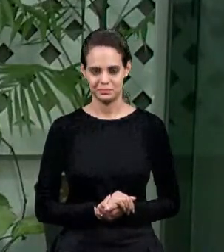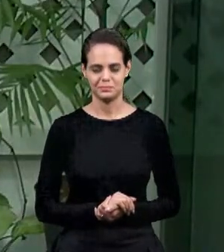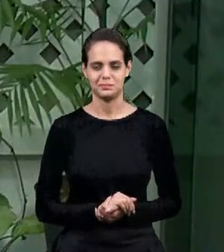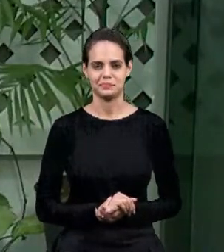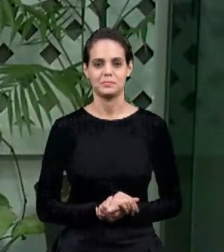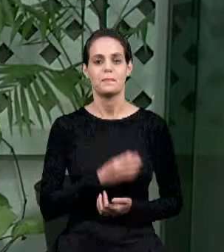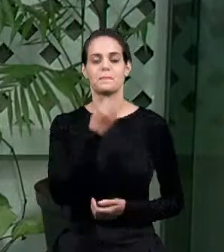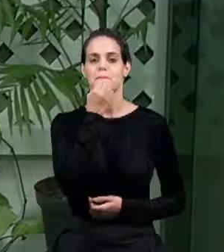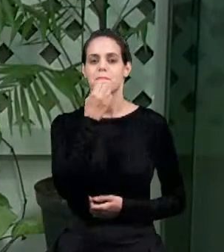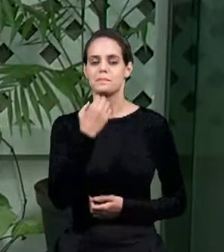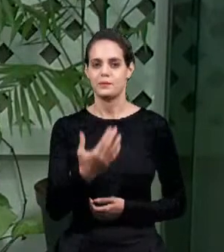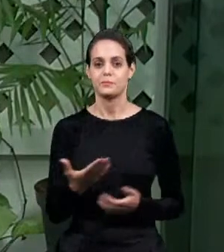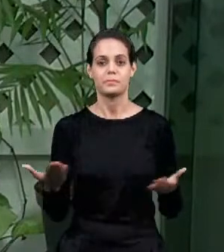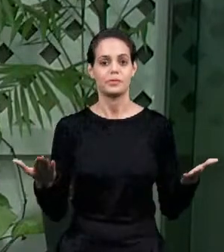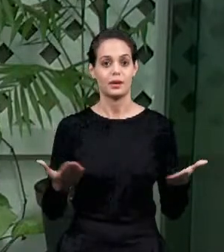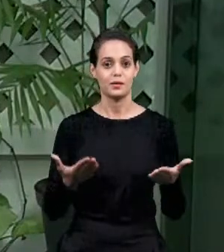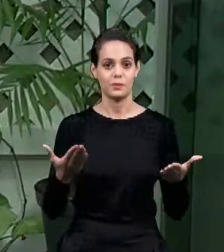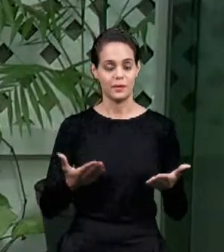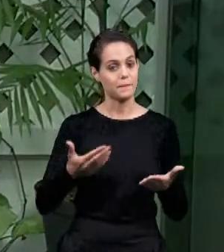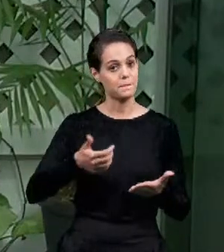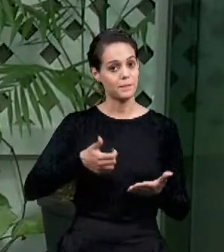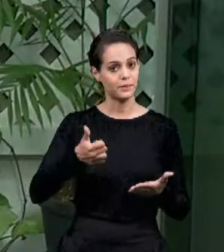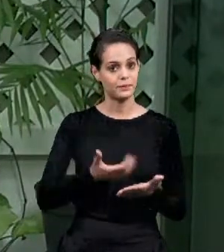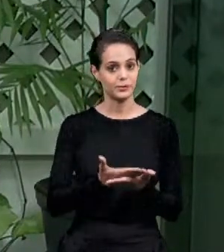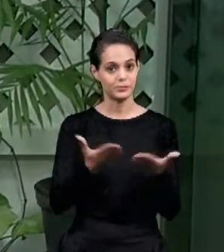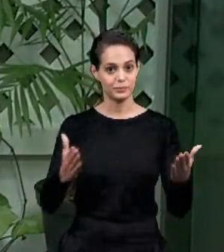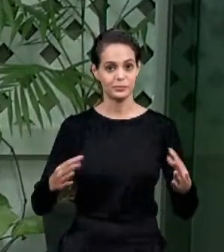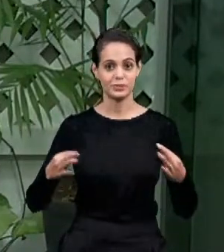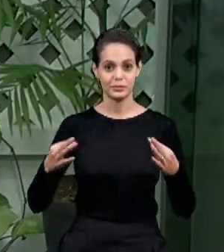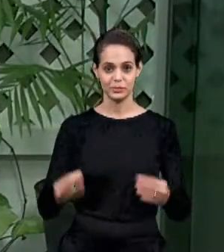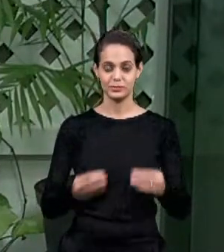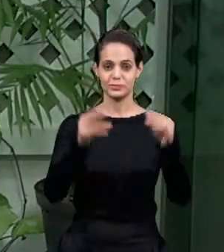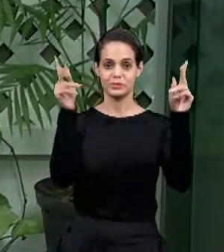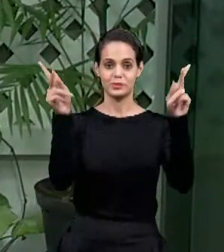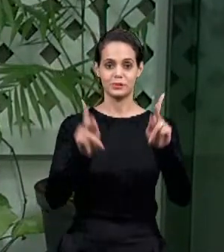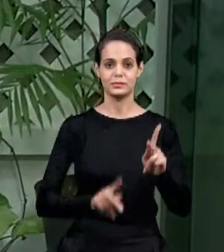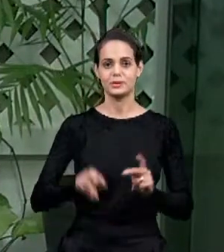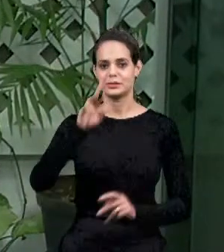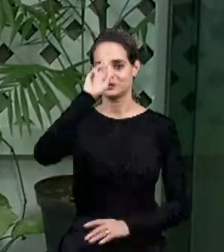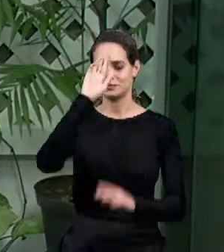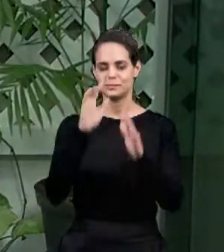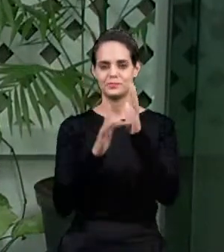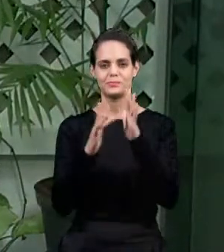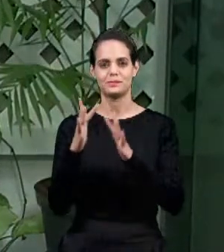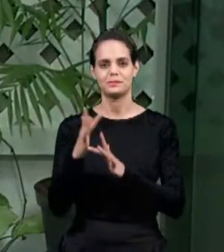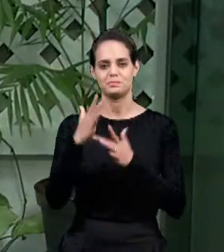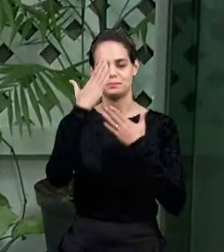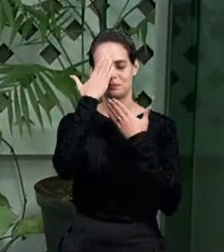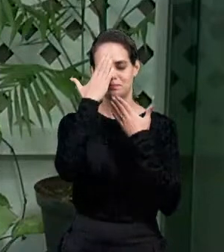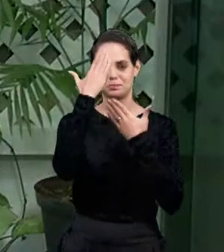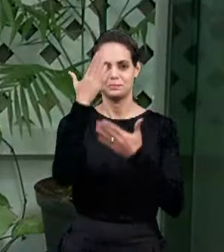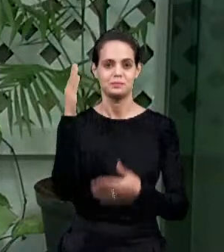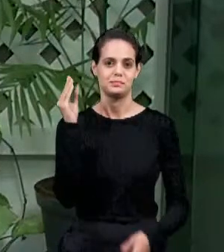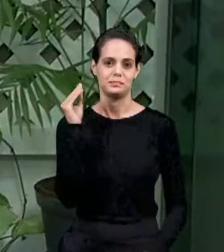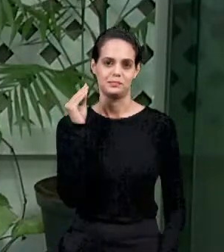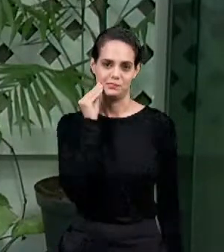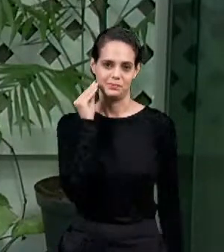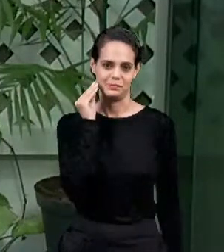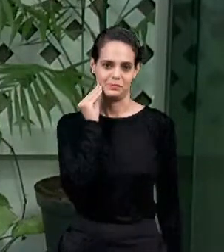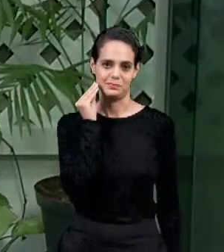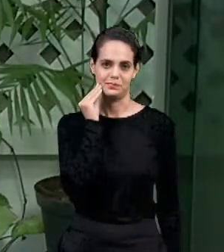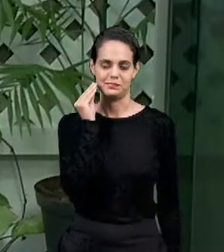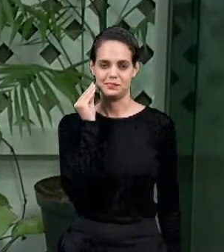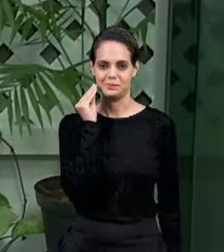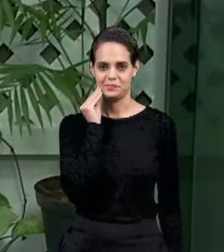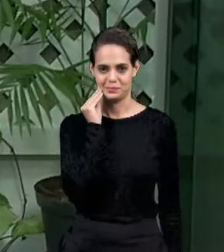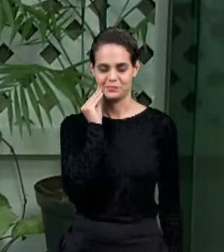Bem, irmãos, em primeiro lugar eu quero saudar a todos com a paz do Senhor. Agradeço a oportunidade de fazer